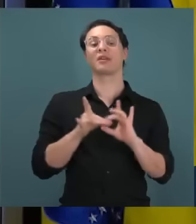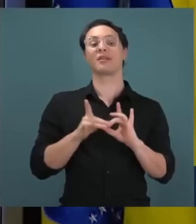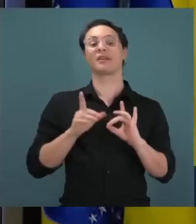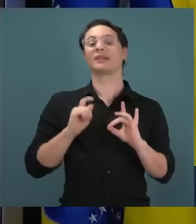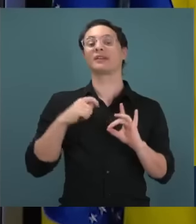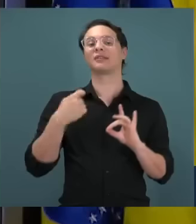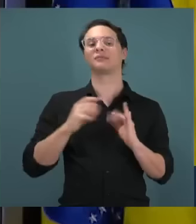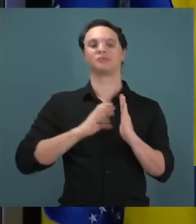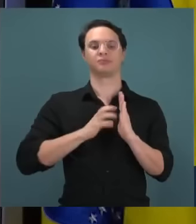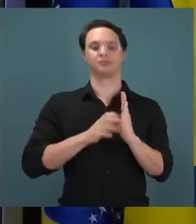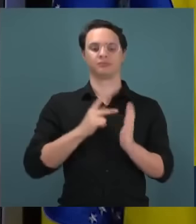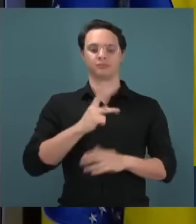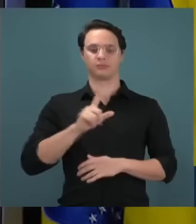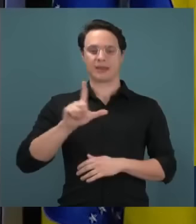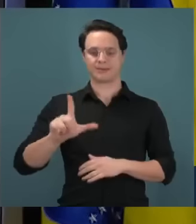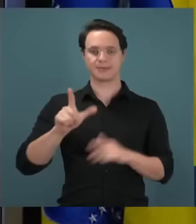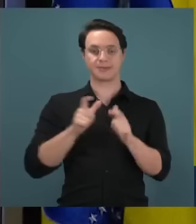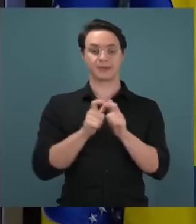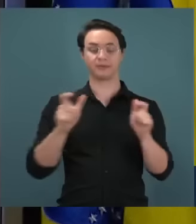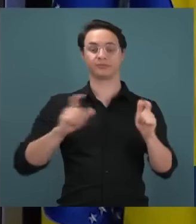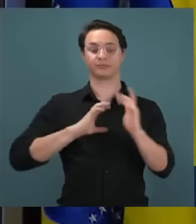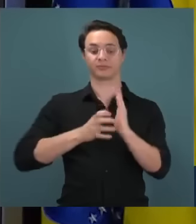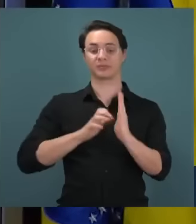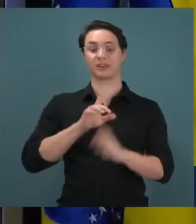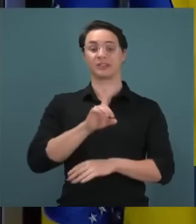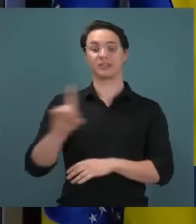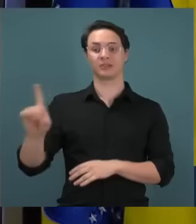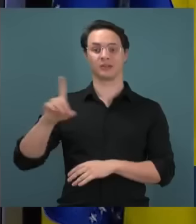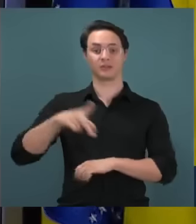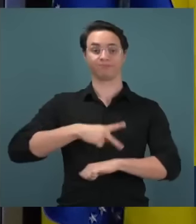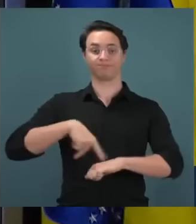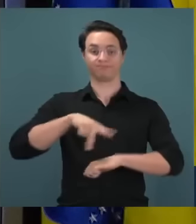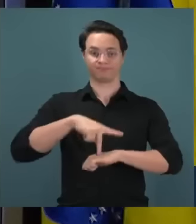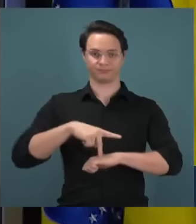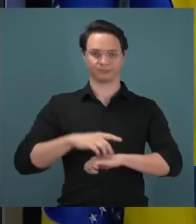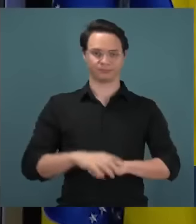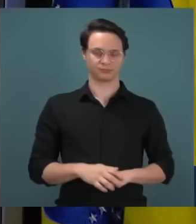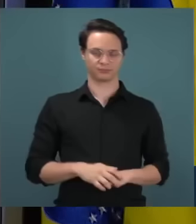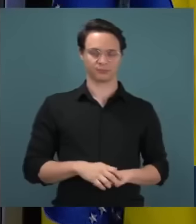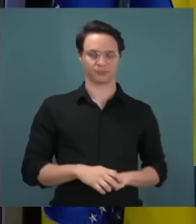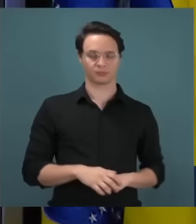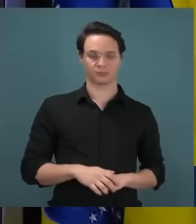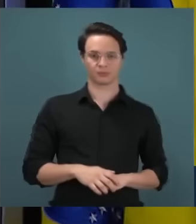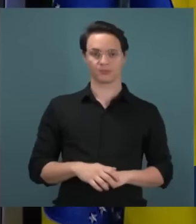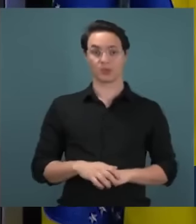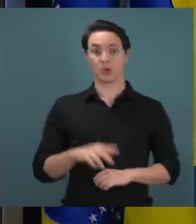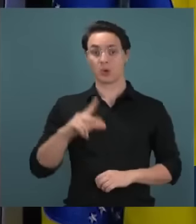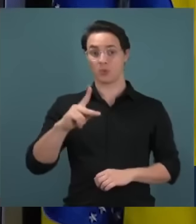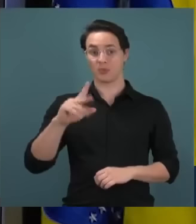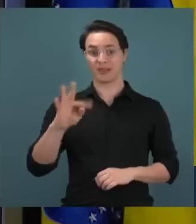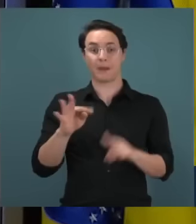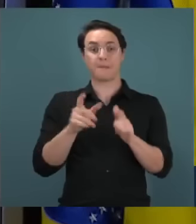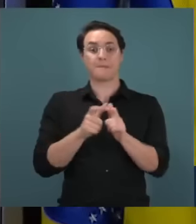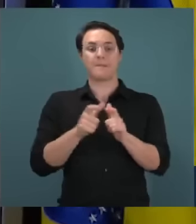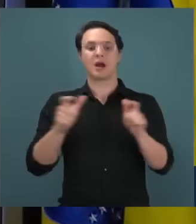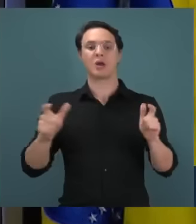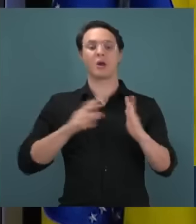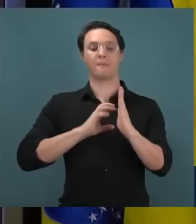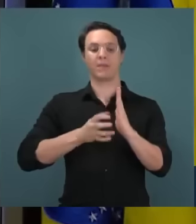PL, maior partido de direita do país. Já o PT, maior partido governista na Câmara, só